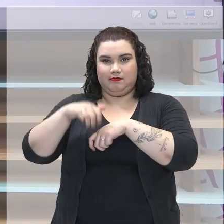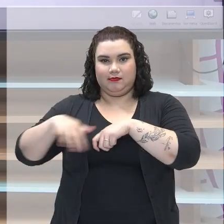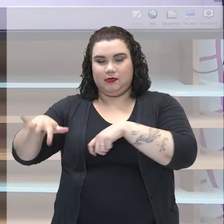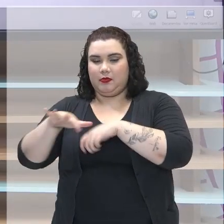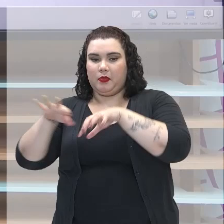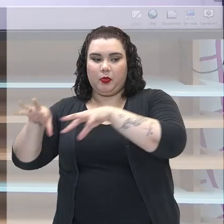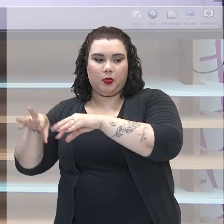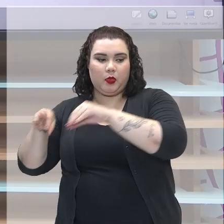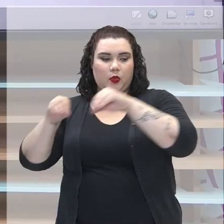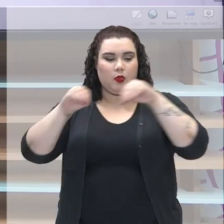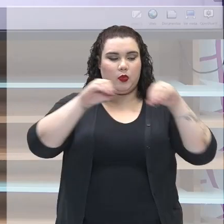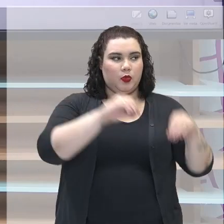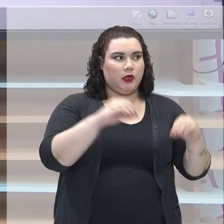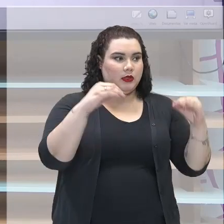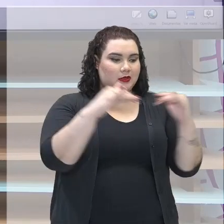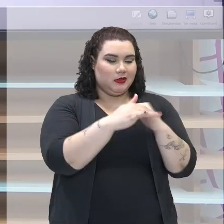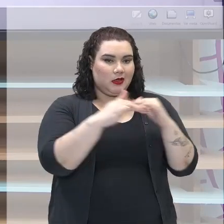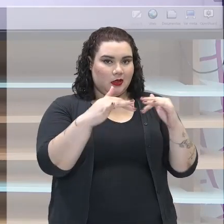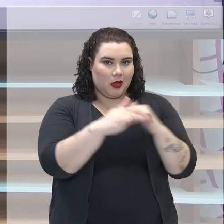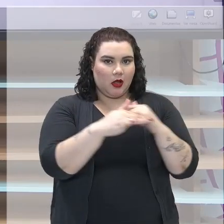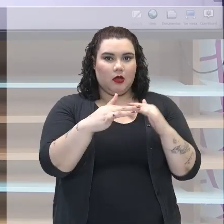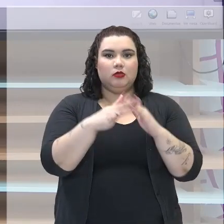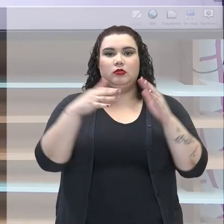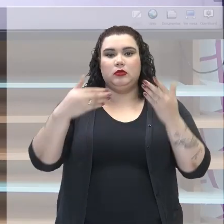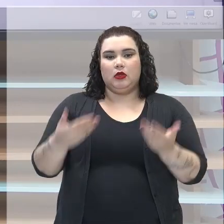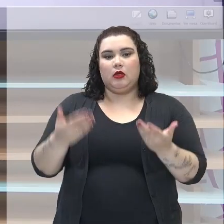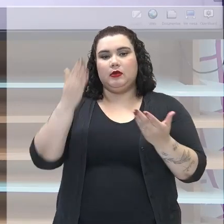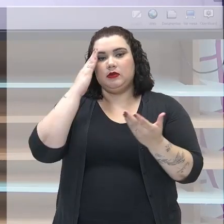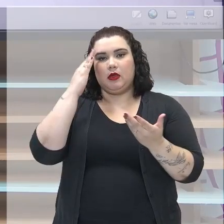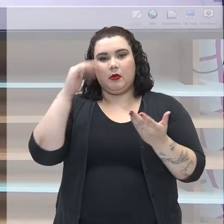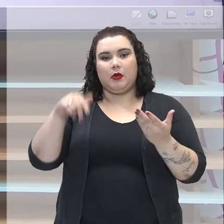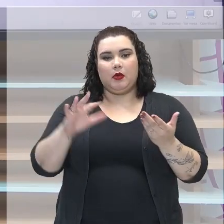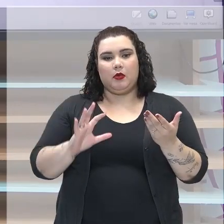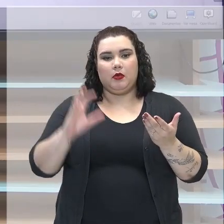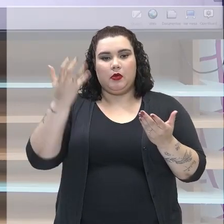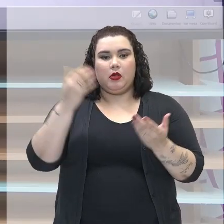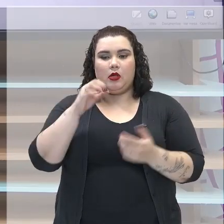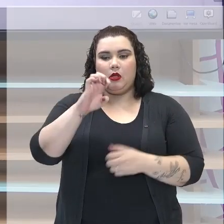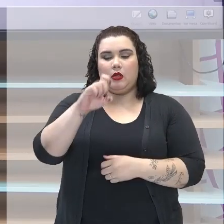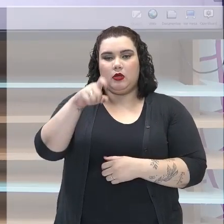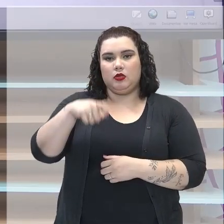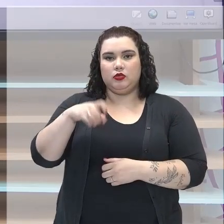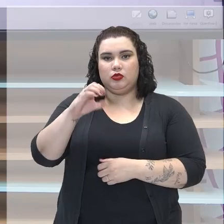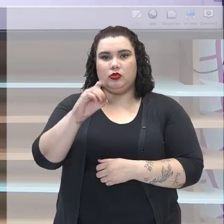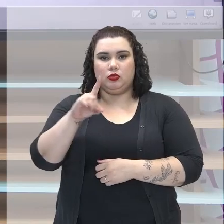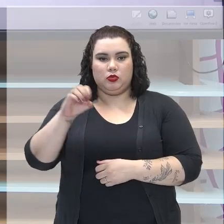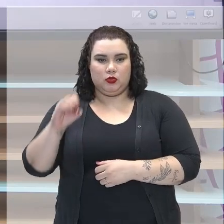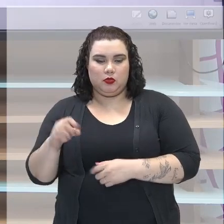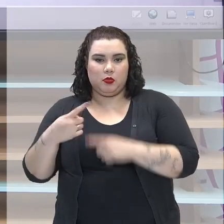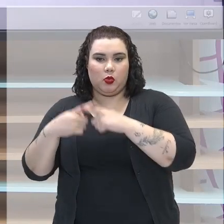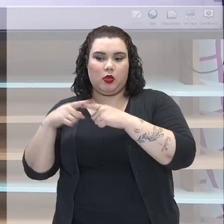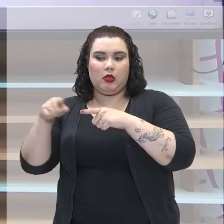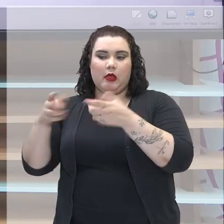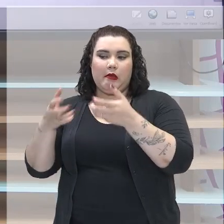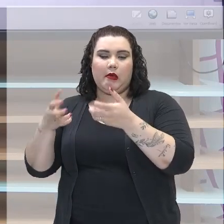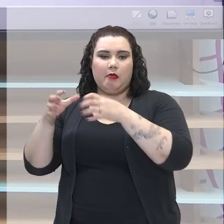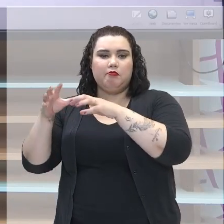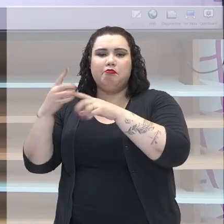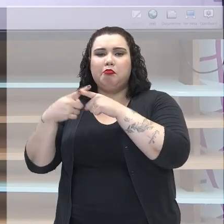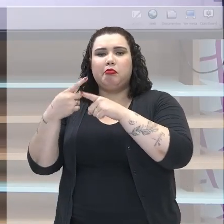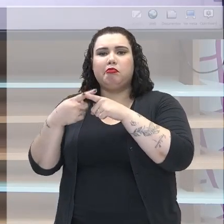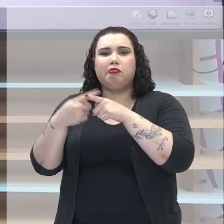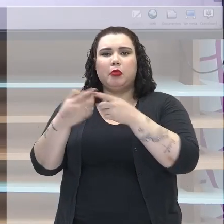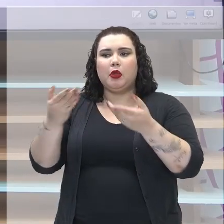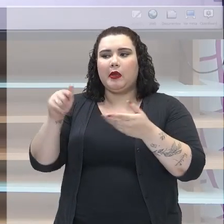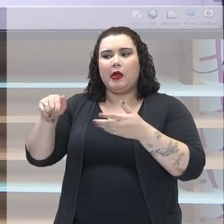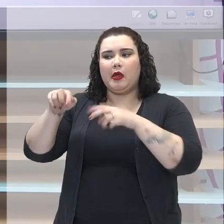sai do campo e vai para a cidade, a gente diz que está ocorrendo ali o êxodo rural. Motivações. O que leva essa saída do homem do campo